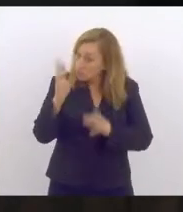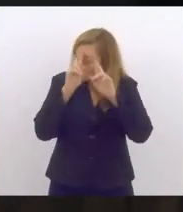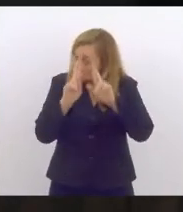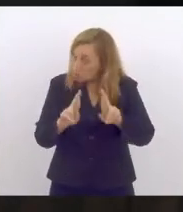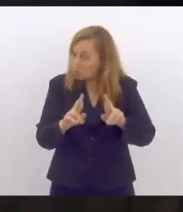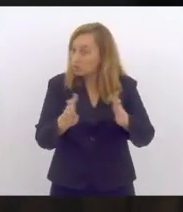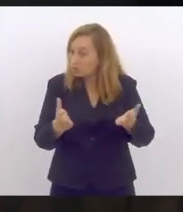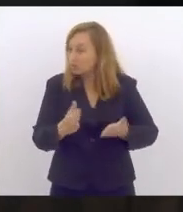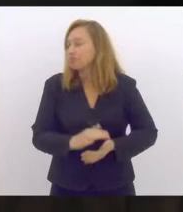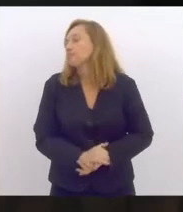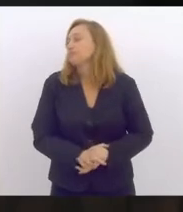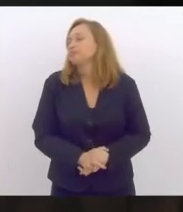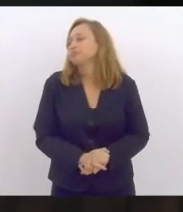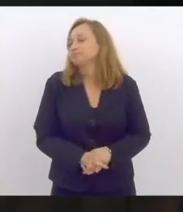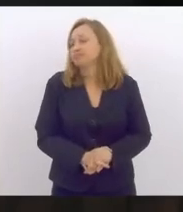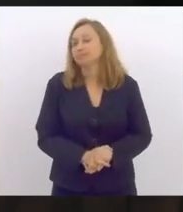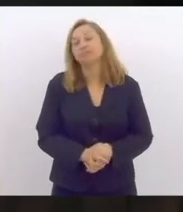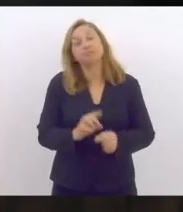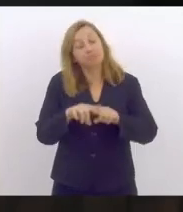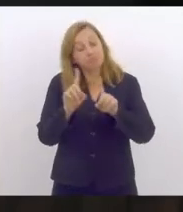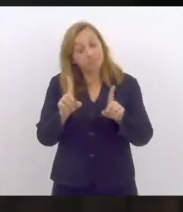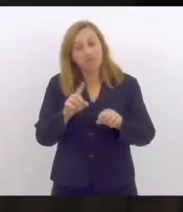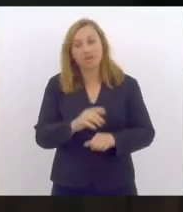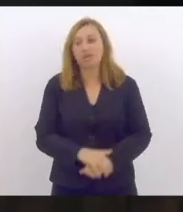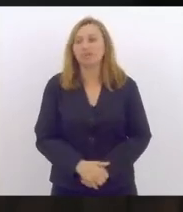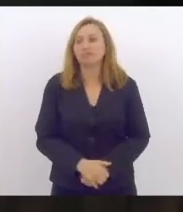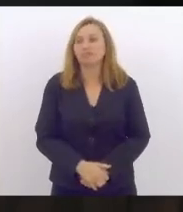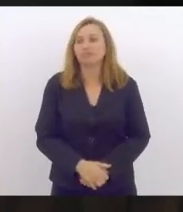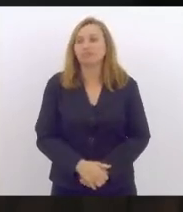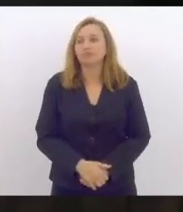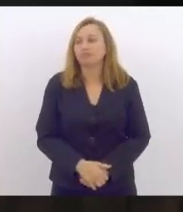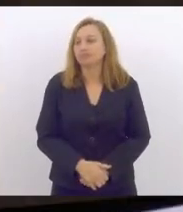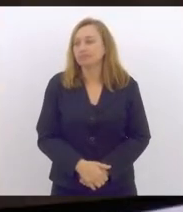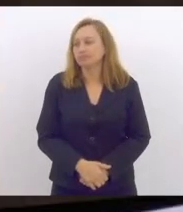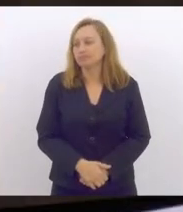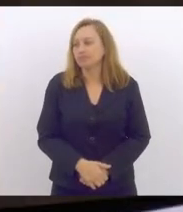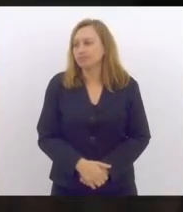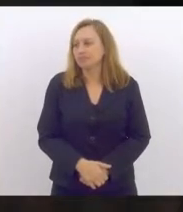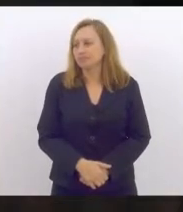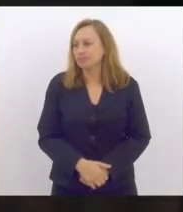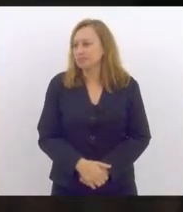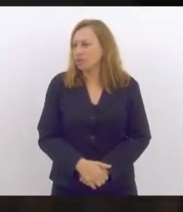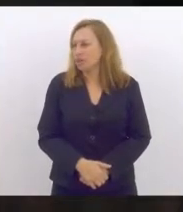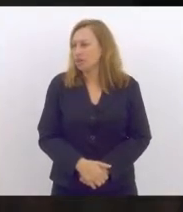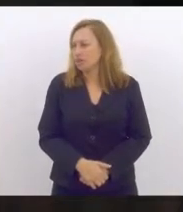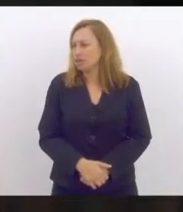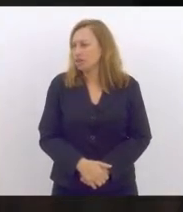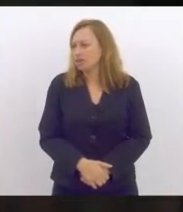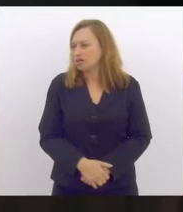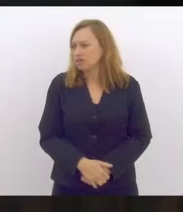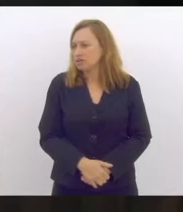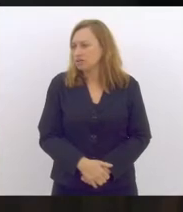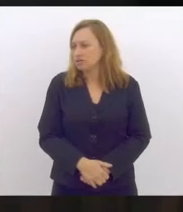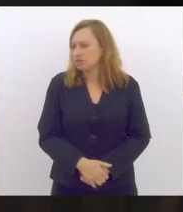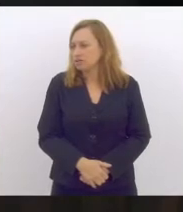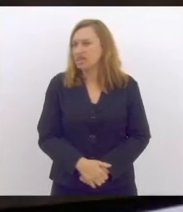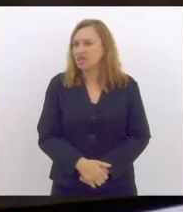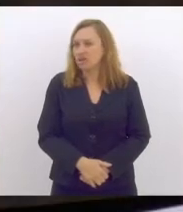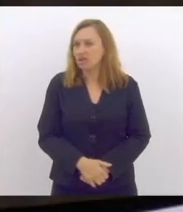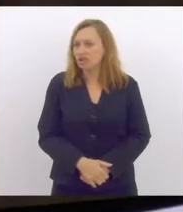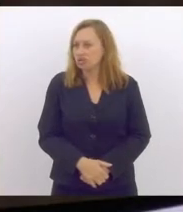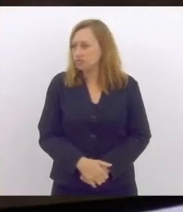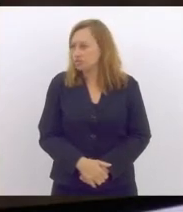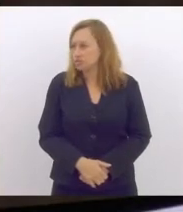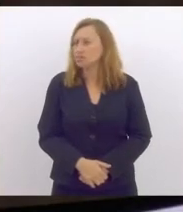Excelência, mas... Senhor presidente... Ainda ontem ainda falei do projeto de lei do dia de hoje. Sim,